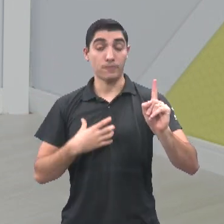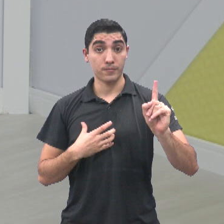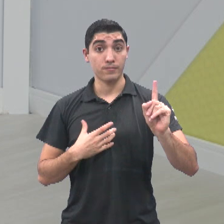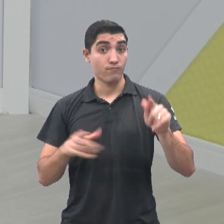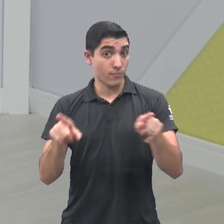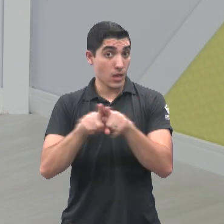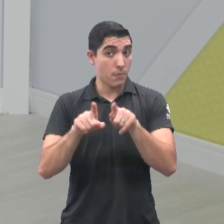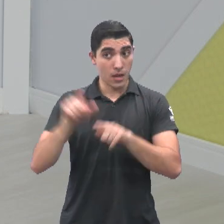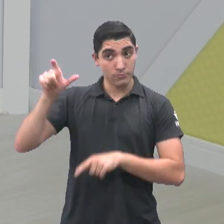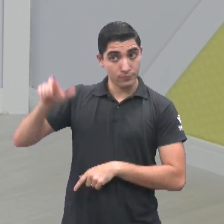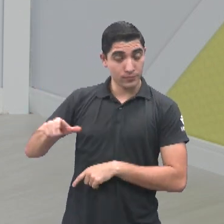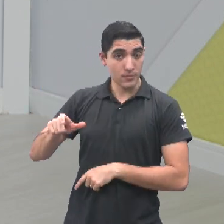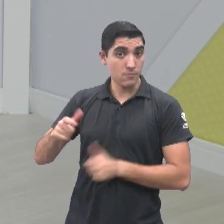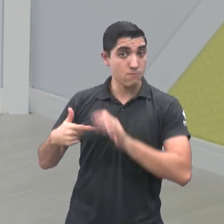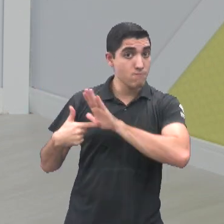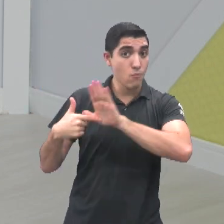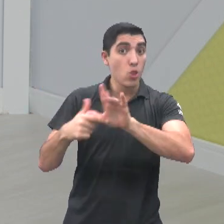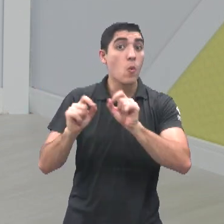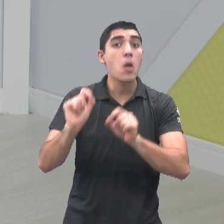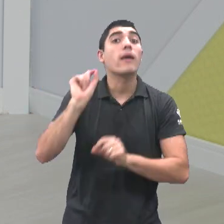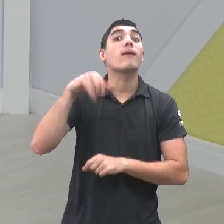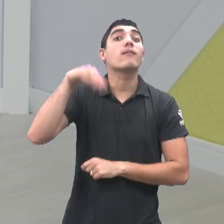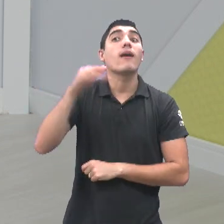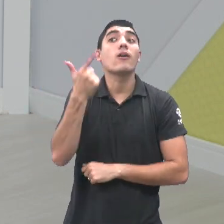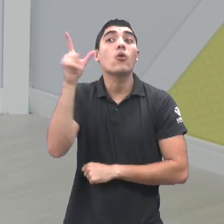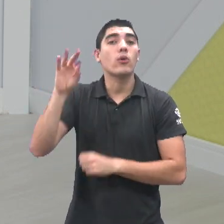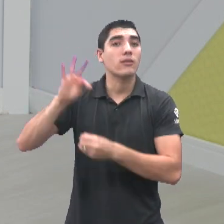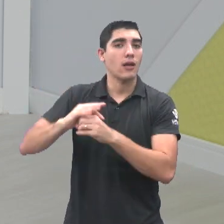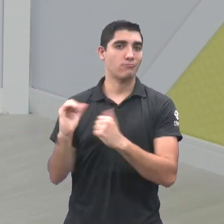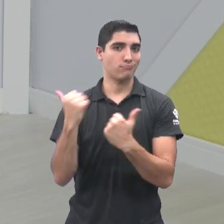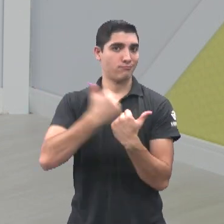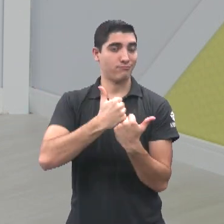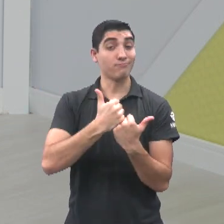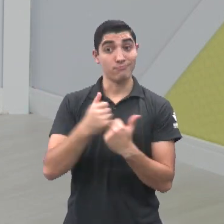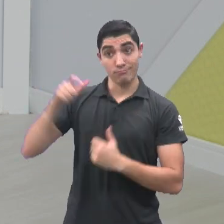os detalhes do possível substituto. As imagens